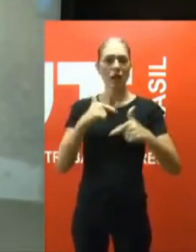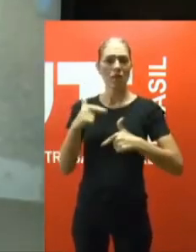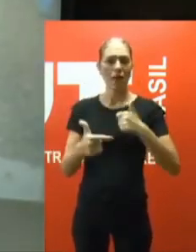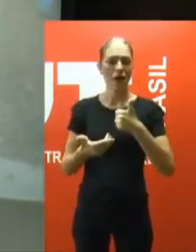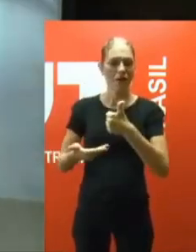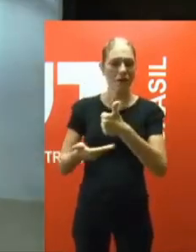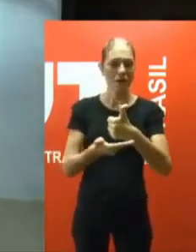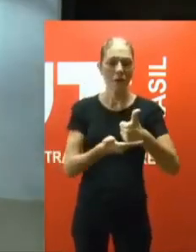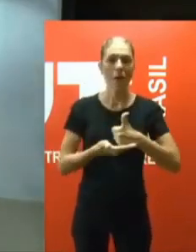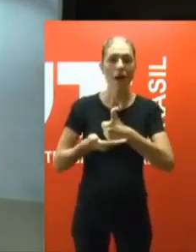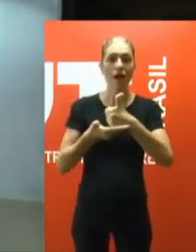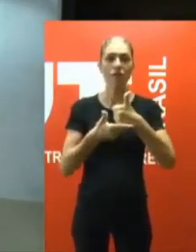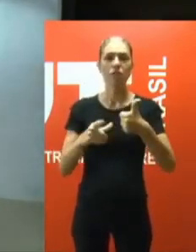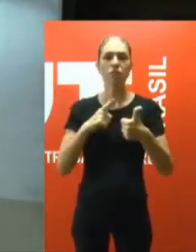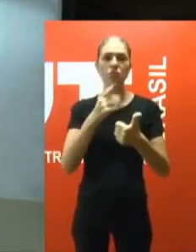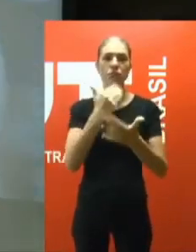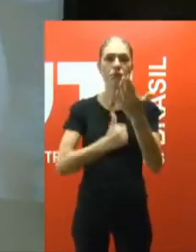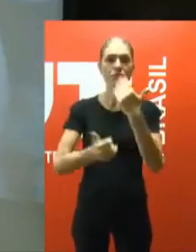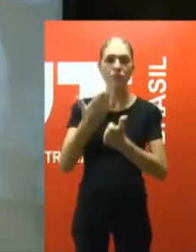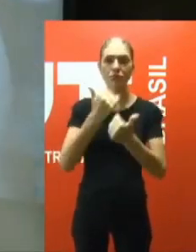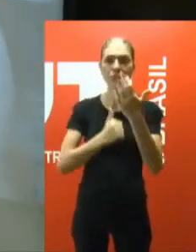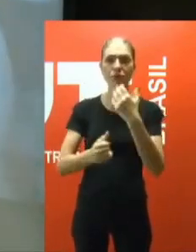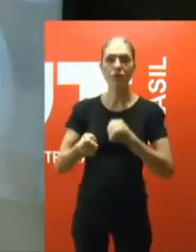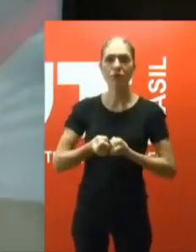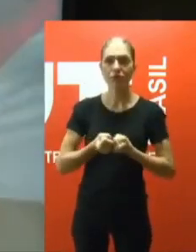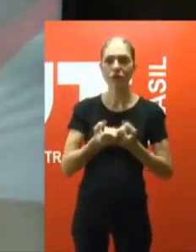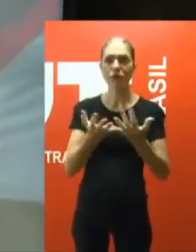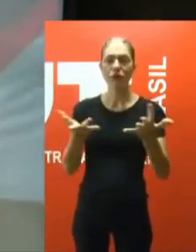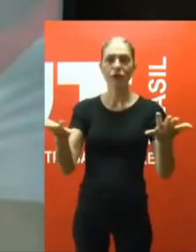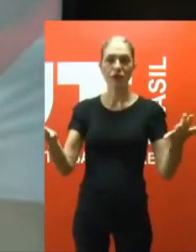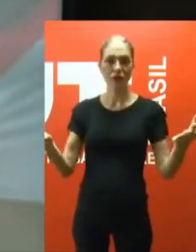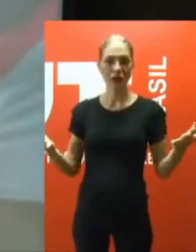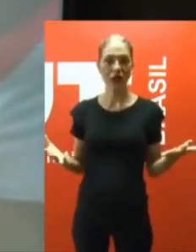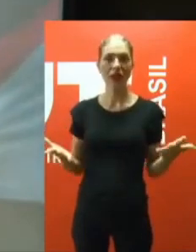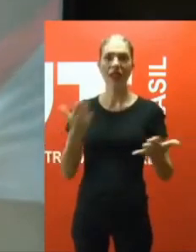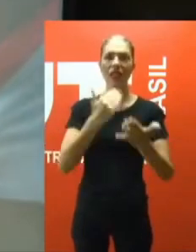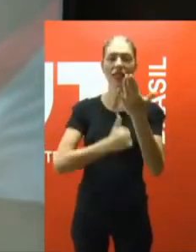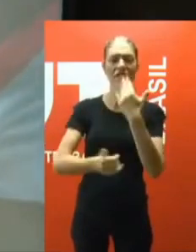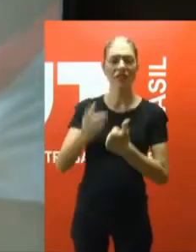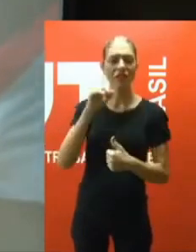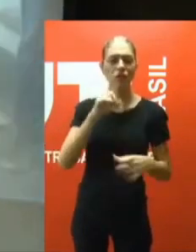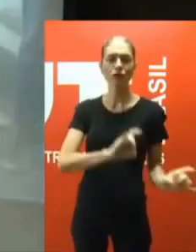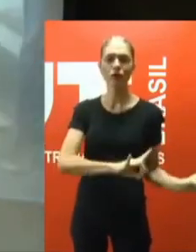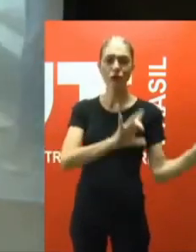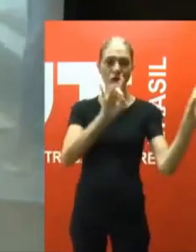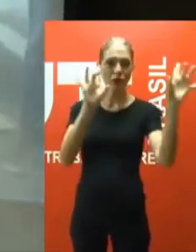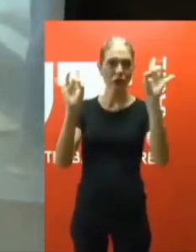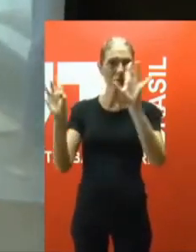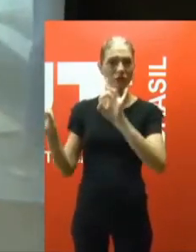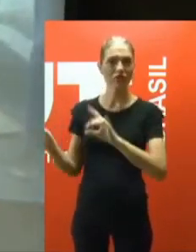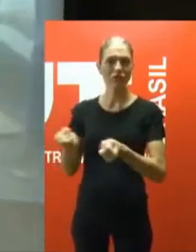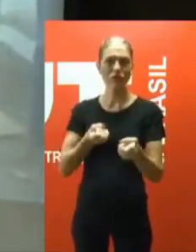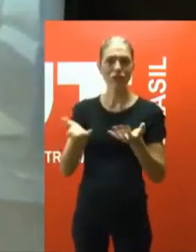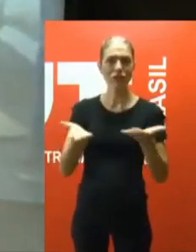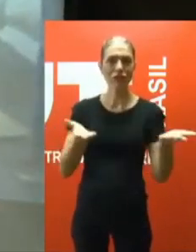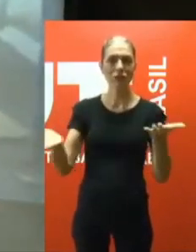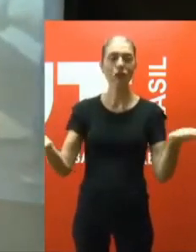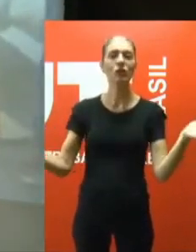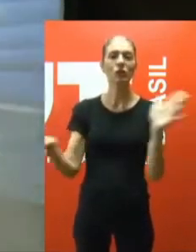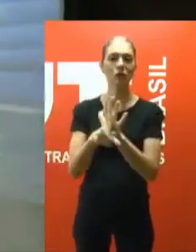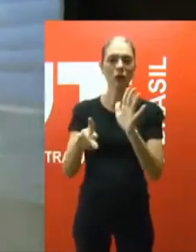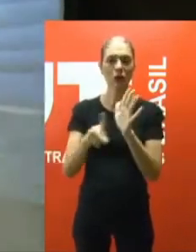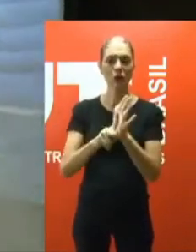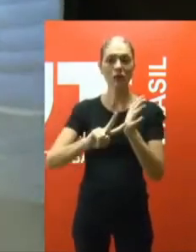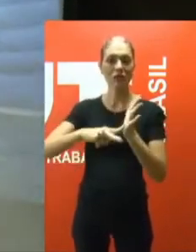Foram toneladas de alimentos, marmitas e refeições diárias distribuídas pelos